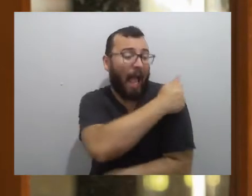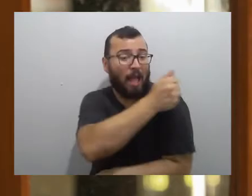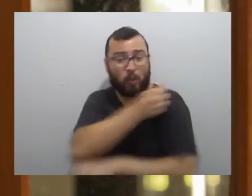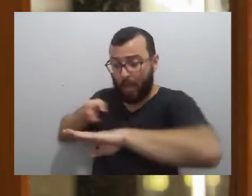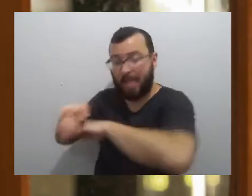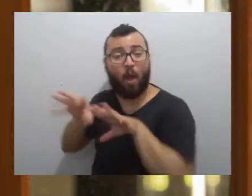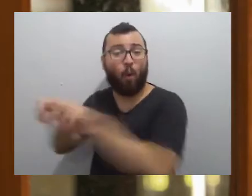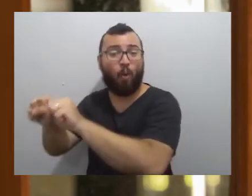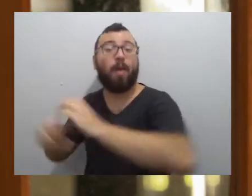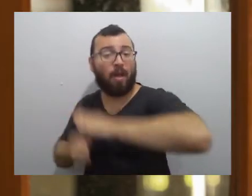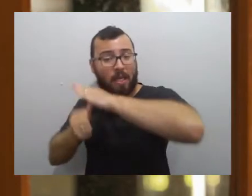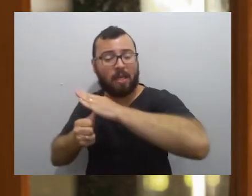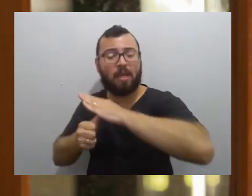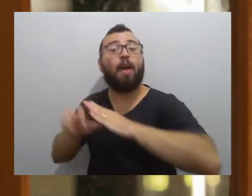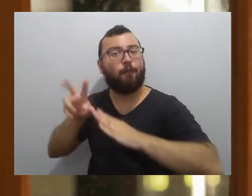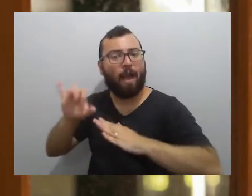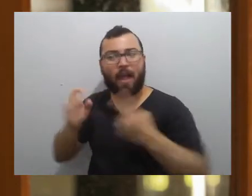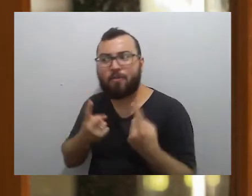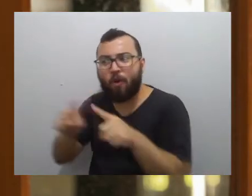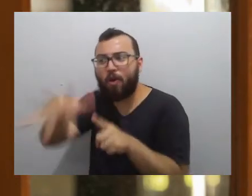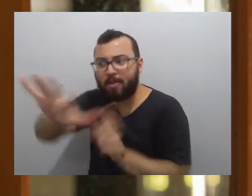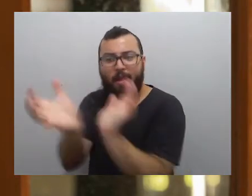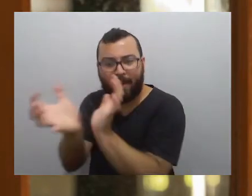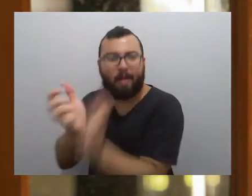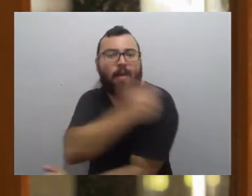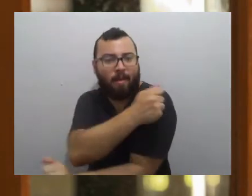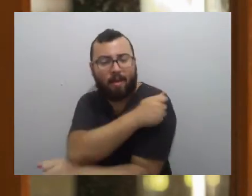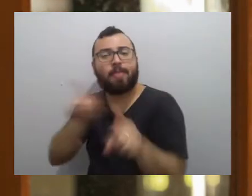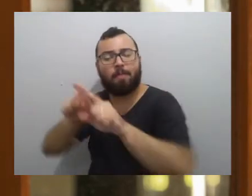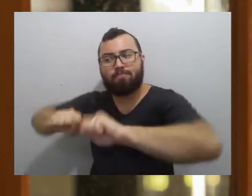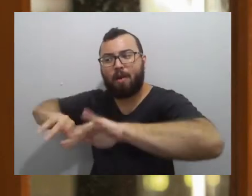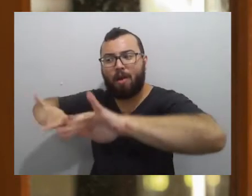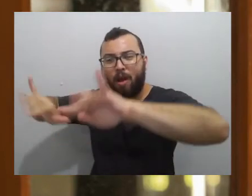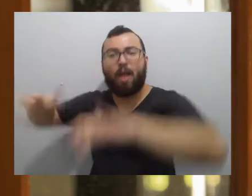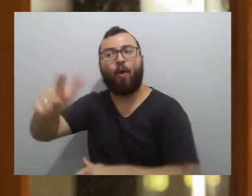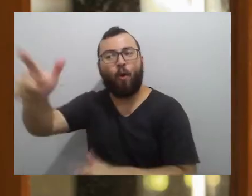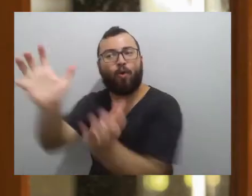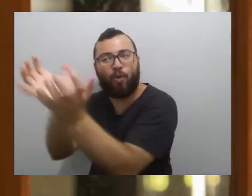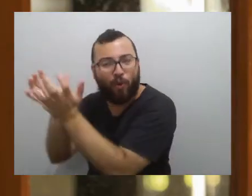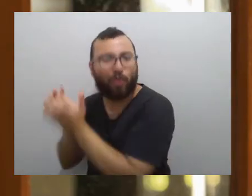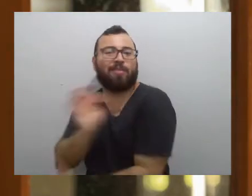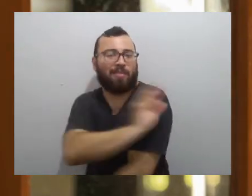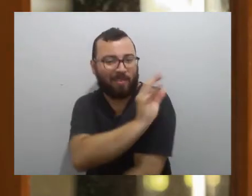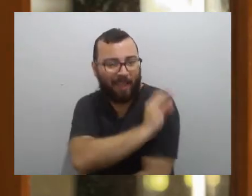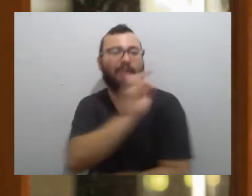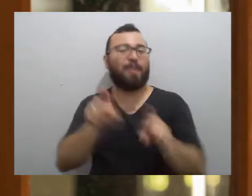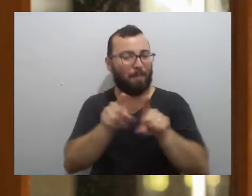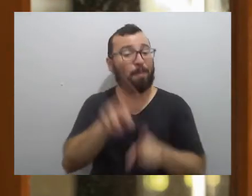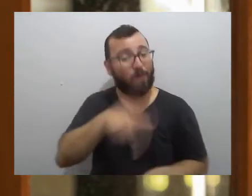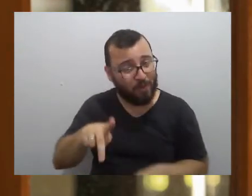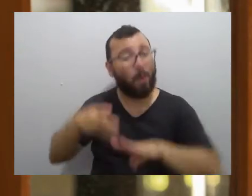primeira vez, ao longo da sua história, inclusive num período democrático, há